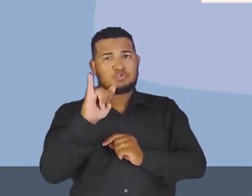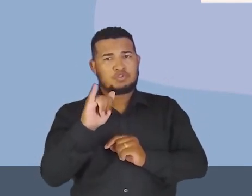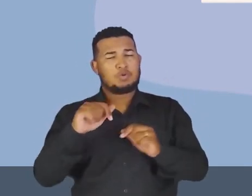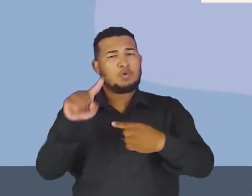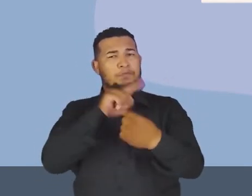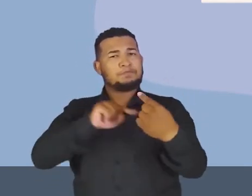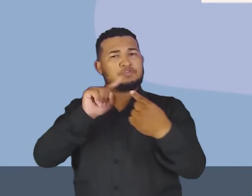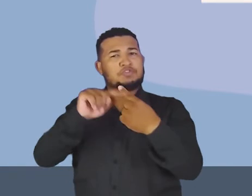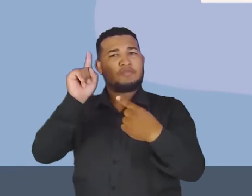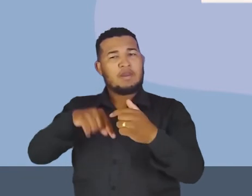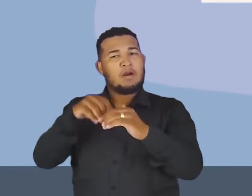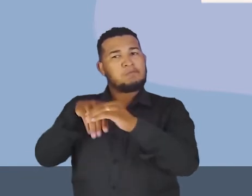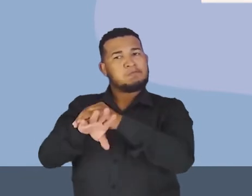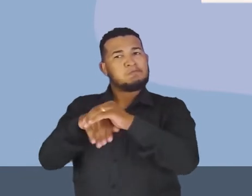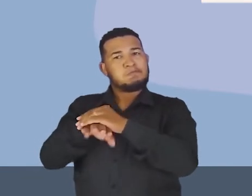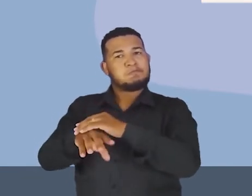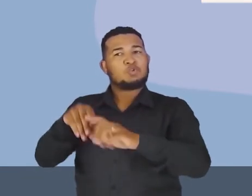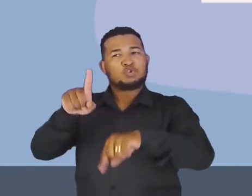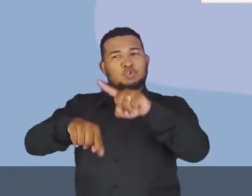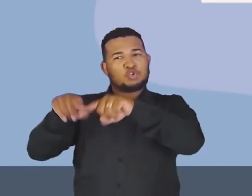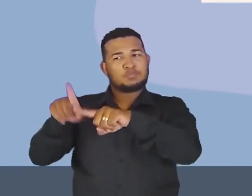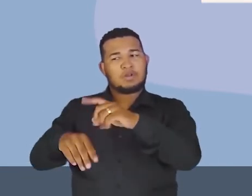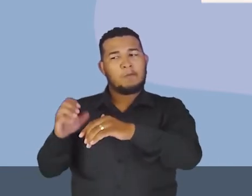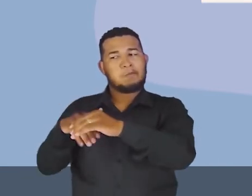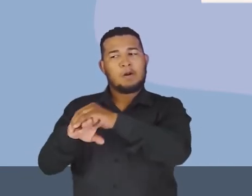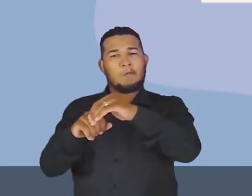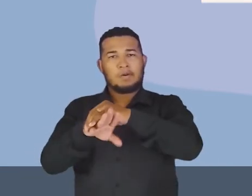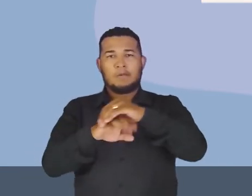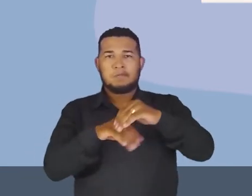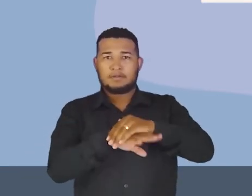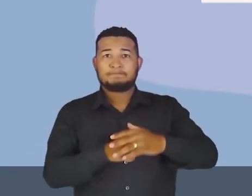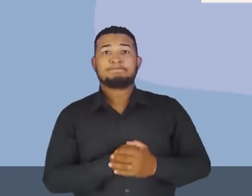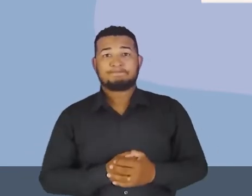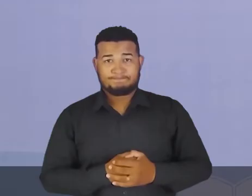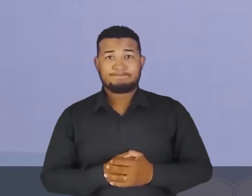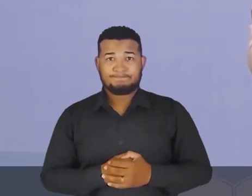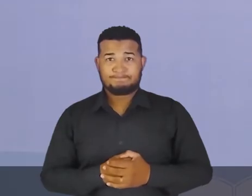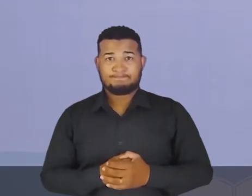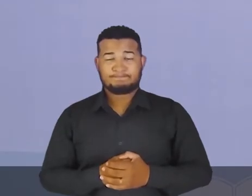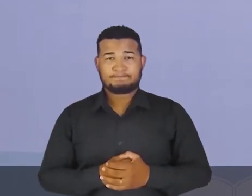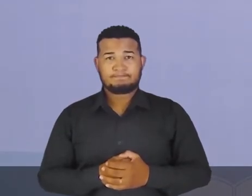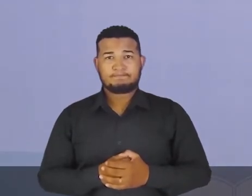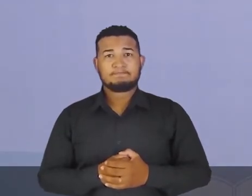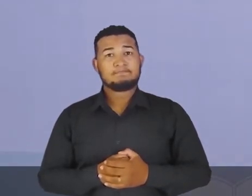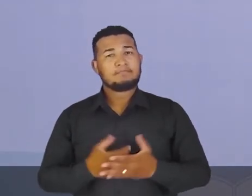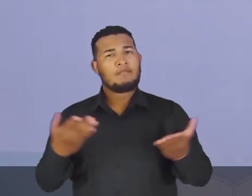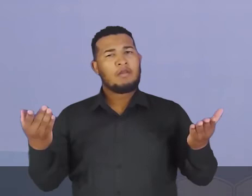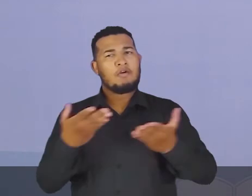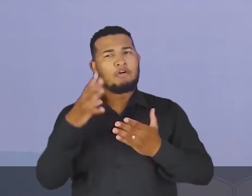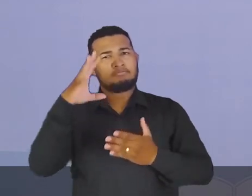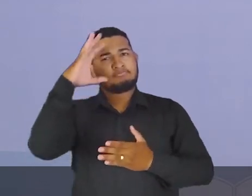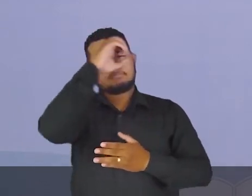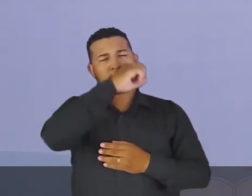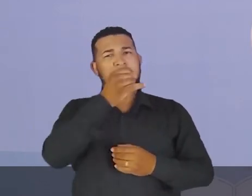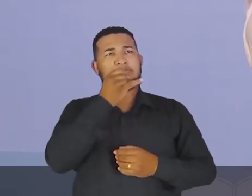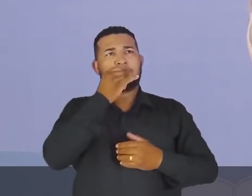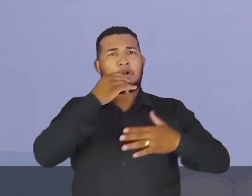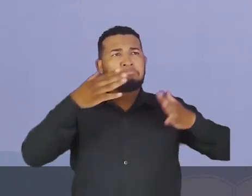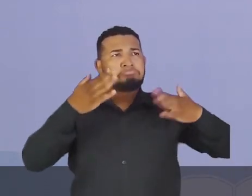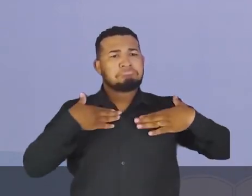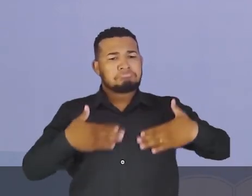função de armazenamento de substâncias, certo? Então, preste atenção aqui em mim agora. Vamos aprender agora onde